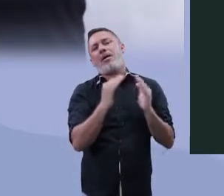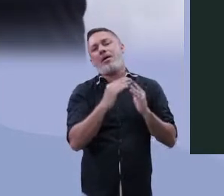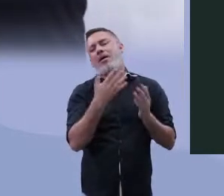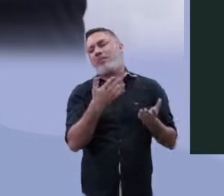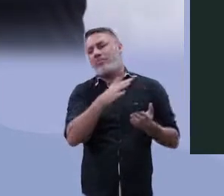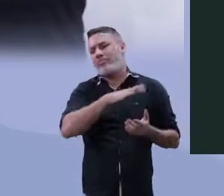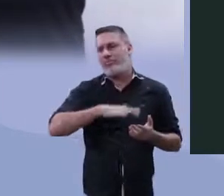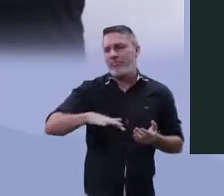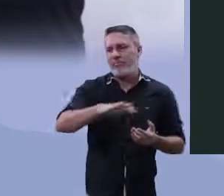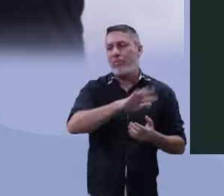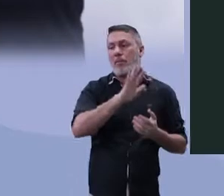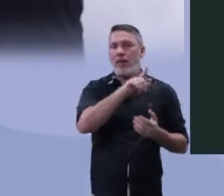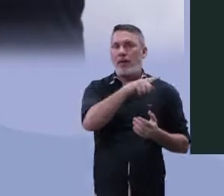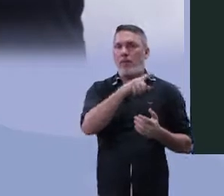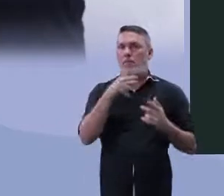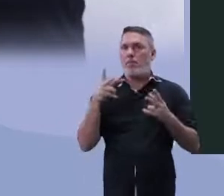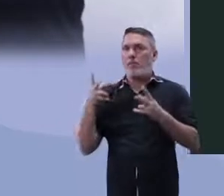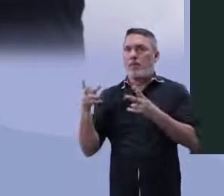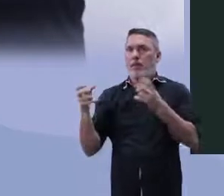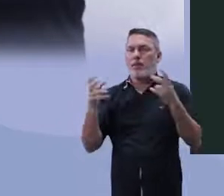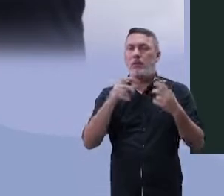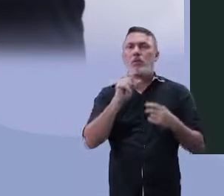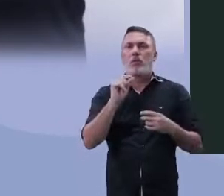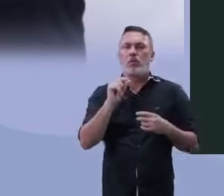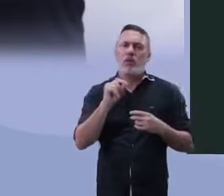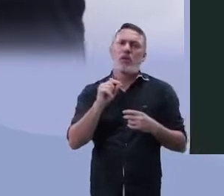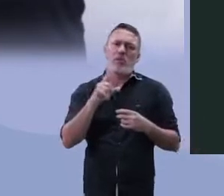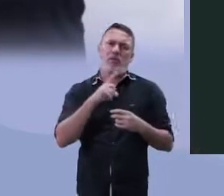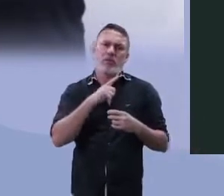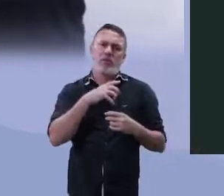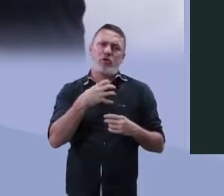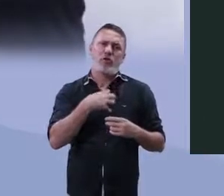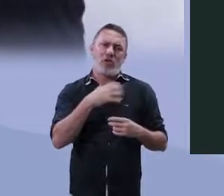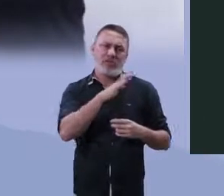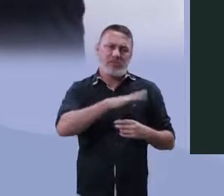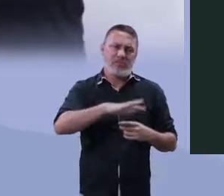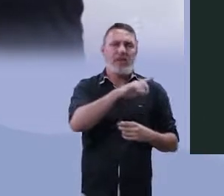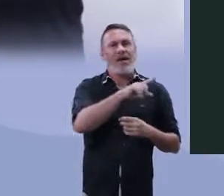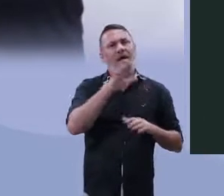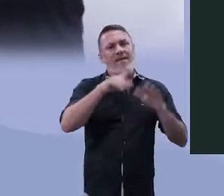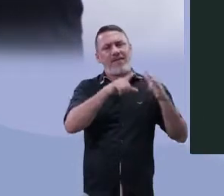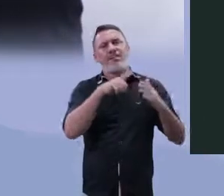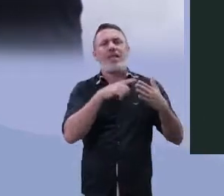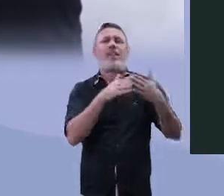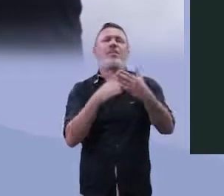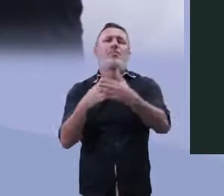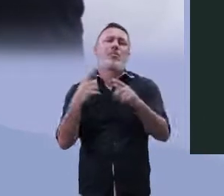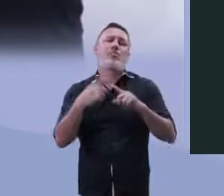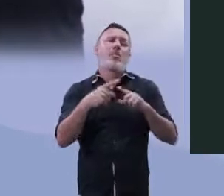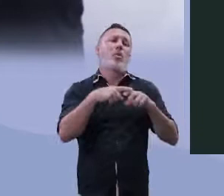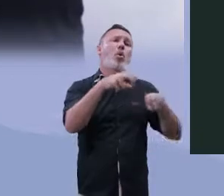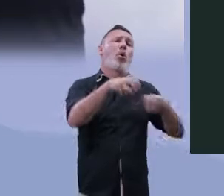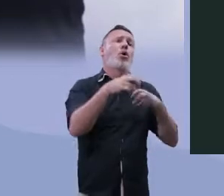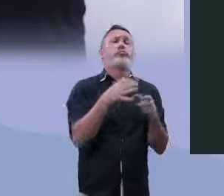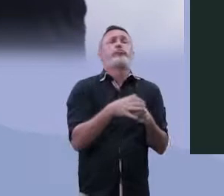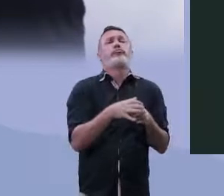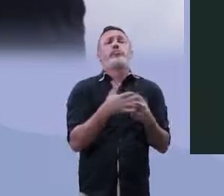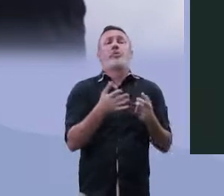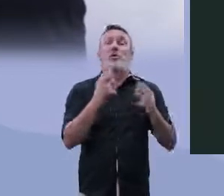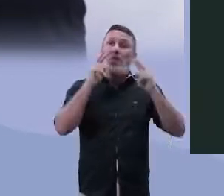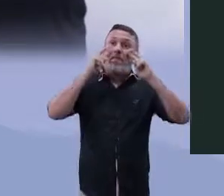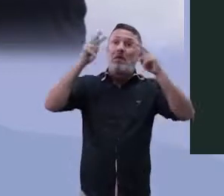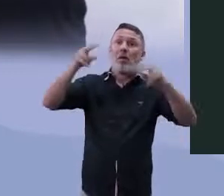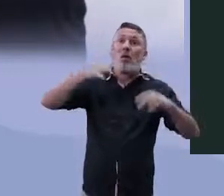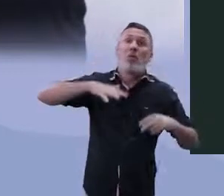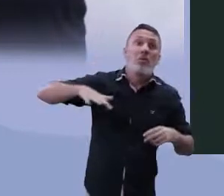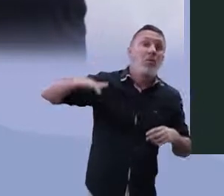explorado, mas a percepção dele, né, tudo bem, ela é limitada pela realidade que ele vive. Ele